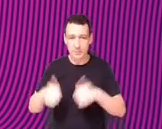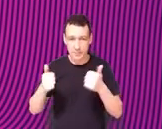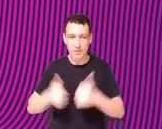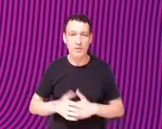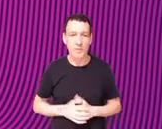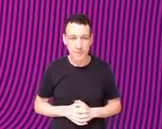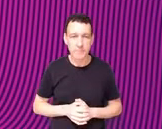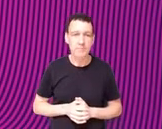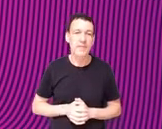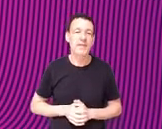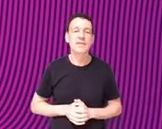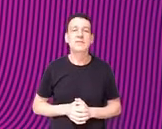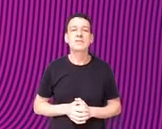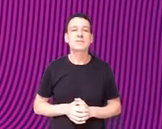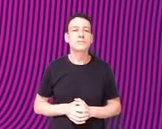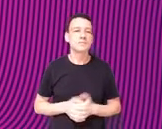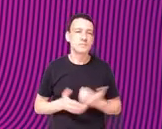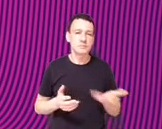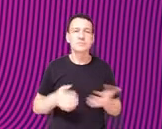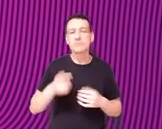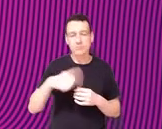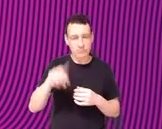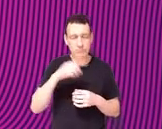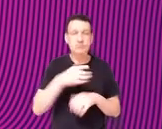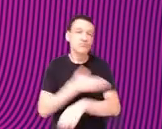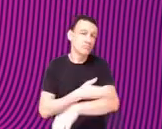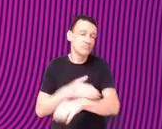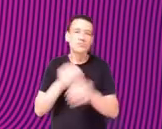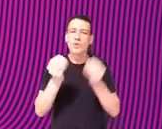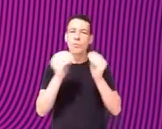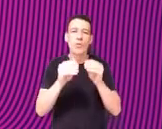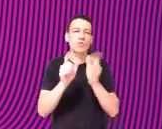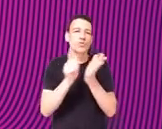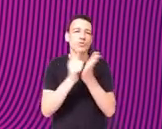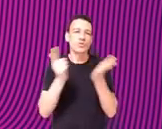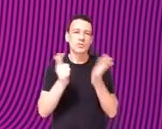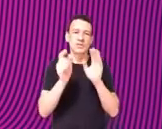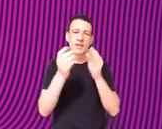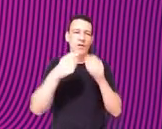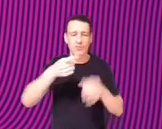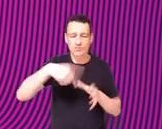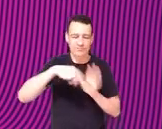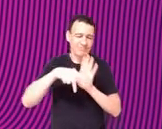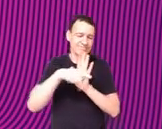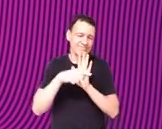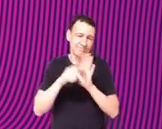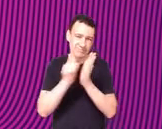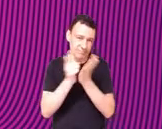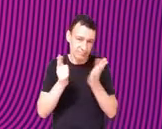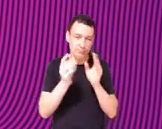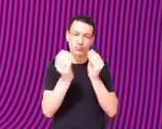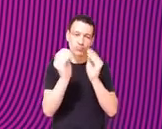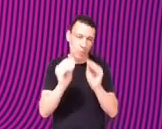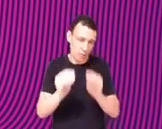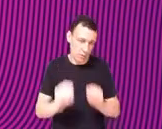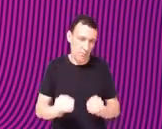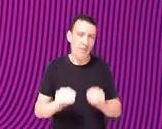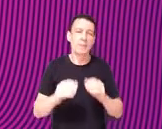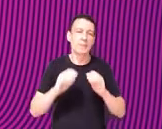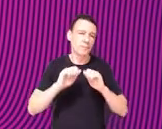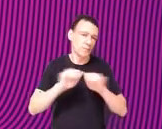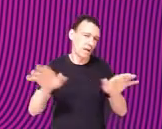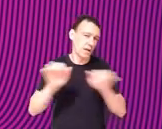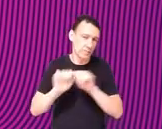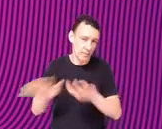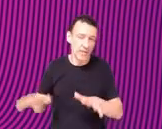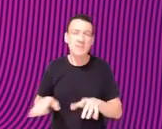do nosso jornal, mas também de outras revistas, e através do desenvolvimento e produção de